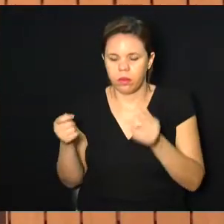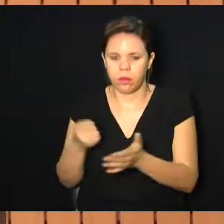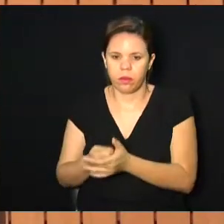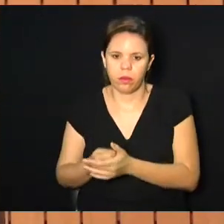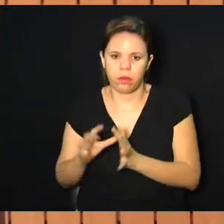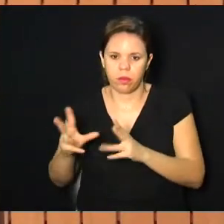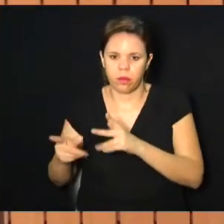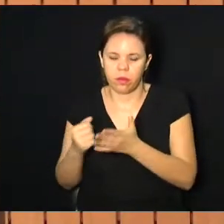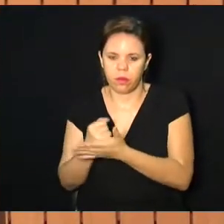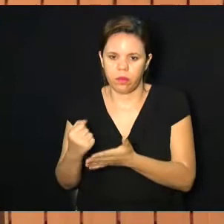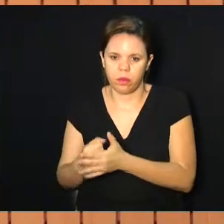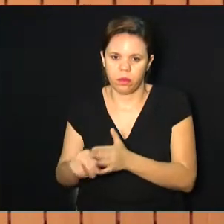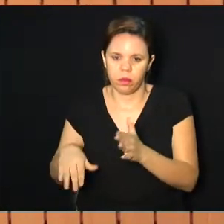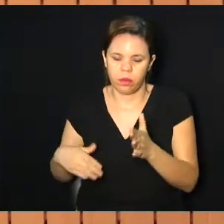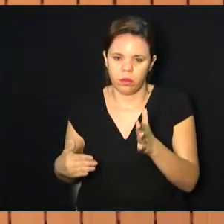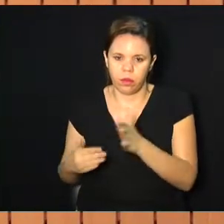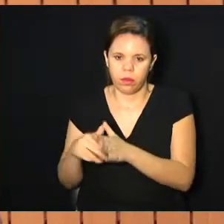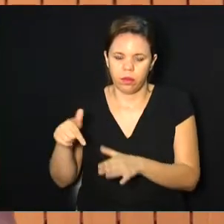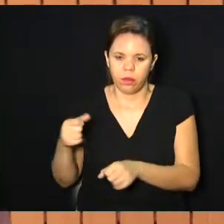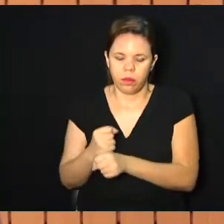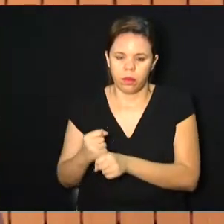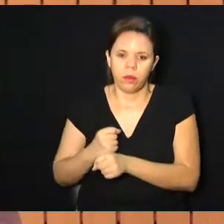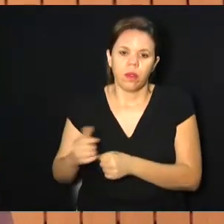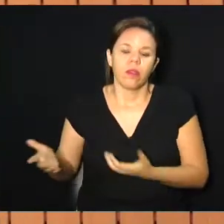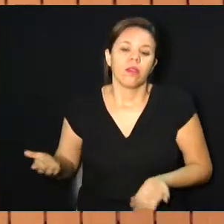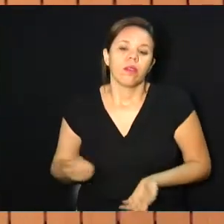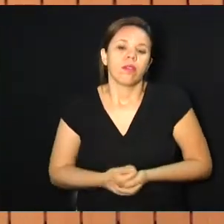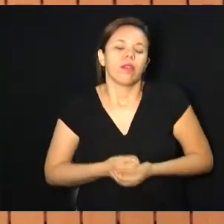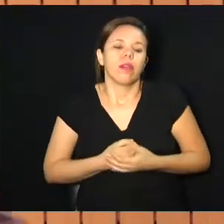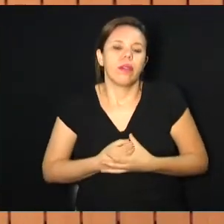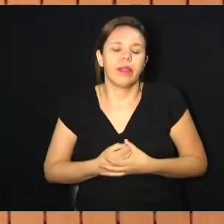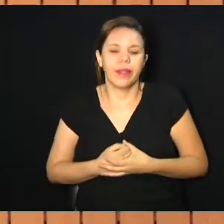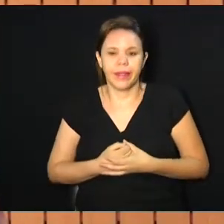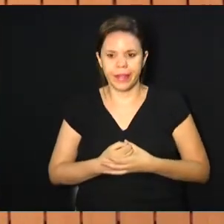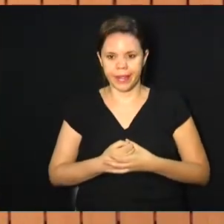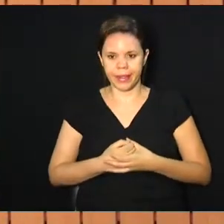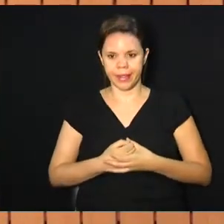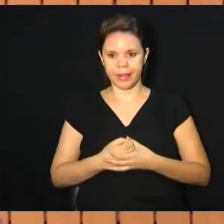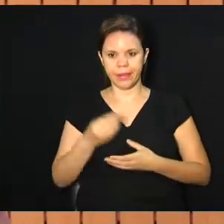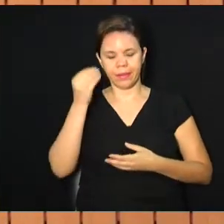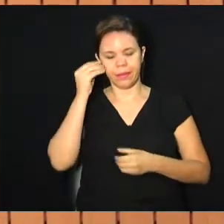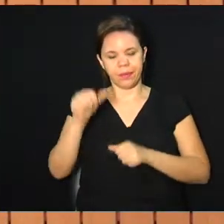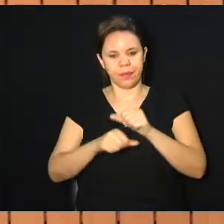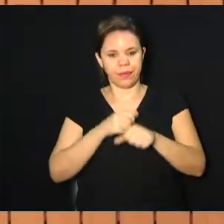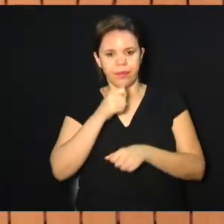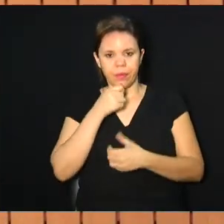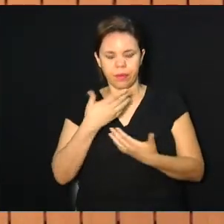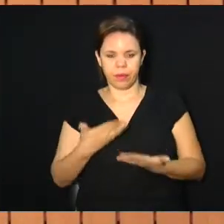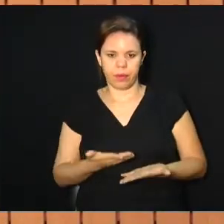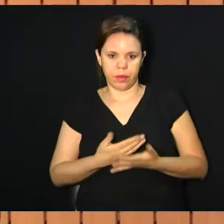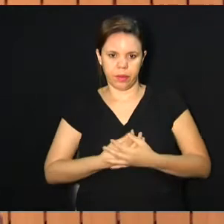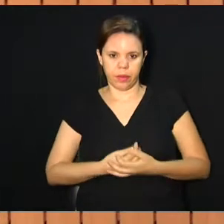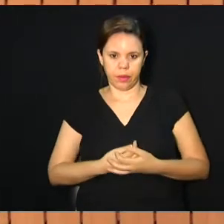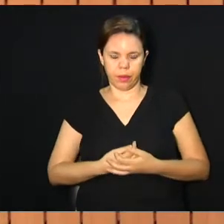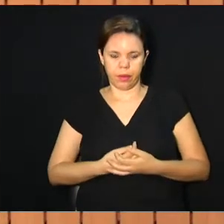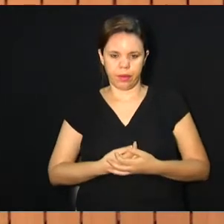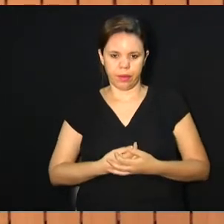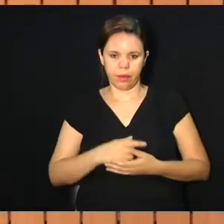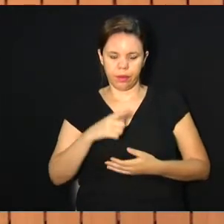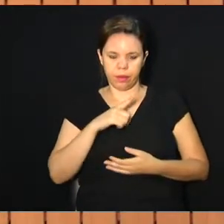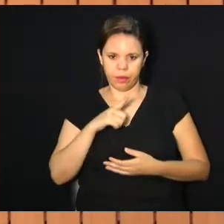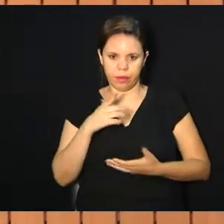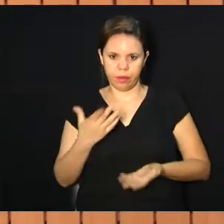que todos os contratos tenham no máximo 7 anos. Então, eles tentaram mudar e não conseguiram, ainda bem, mas lá vai ter